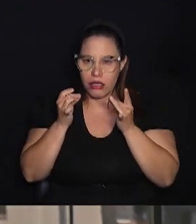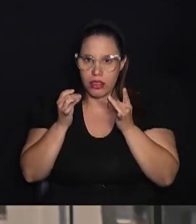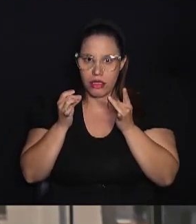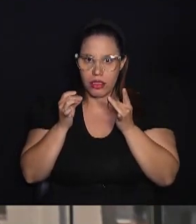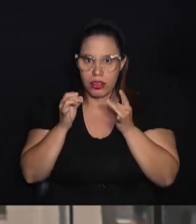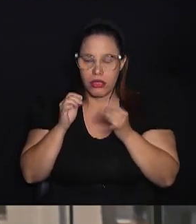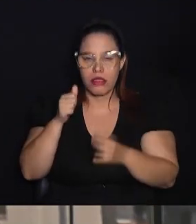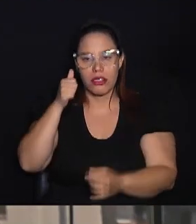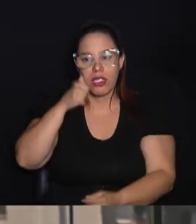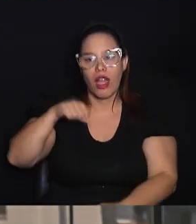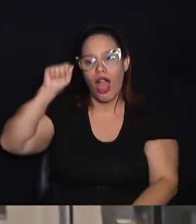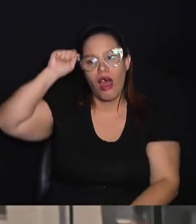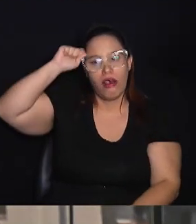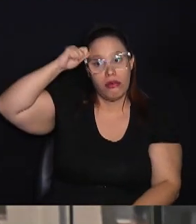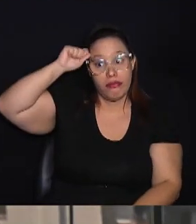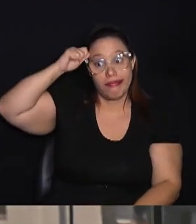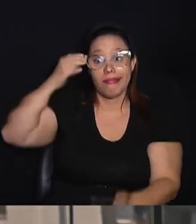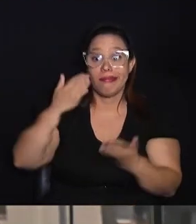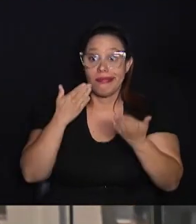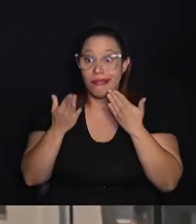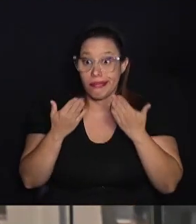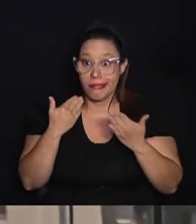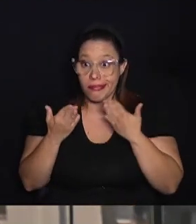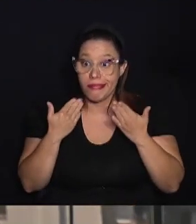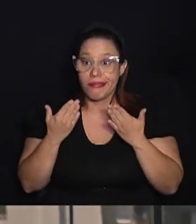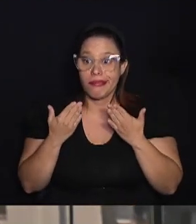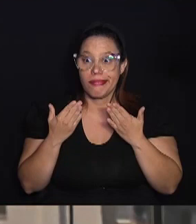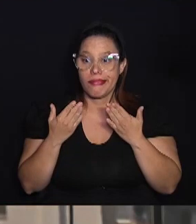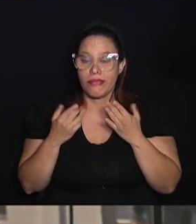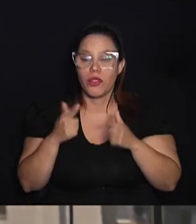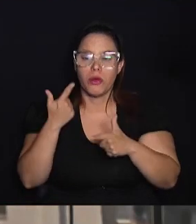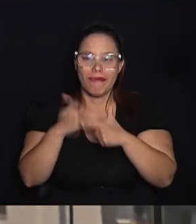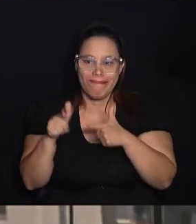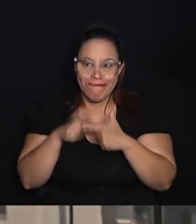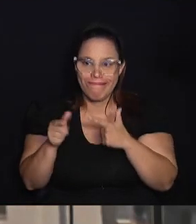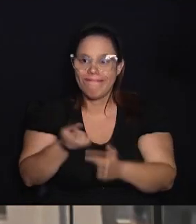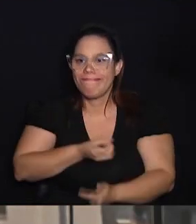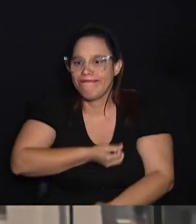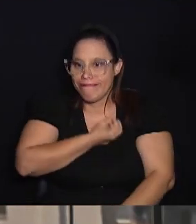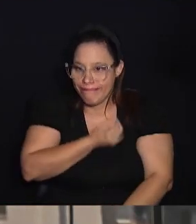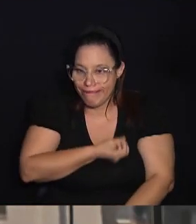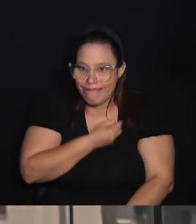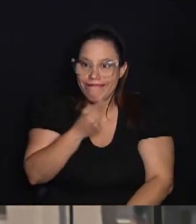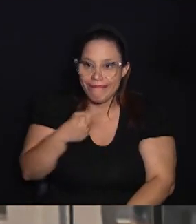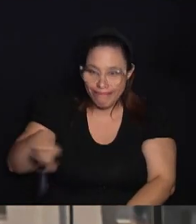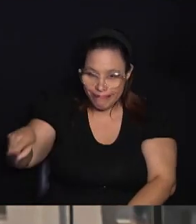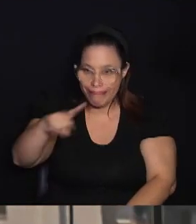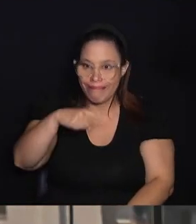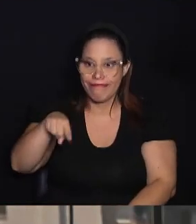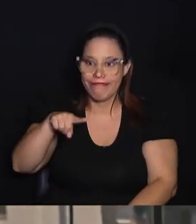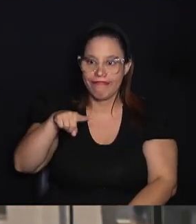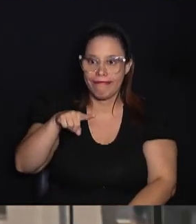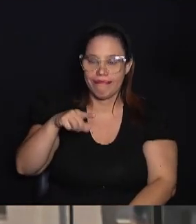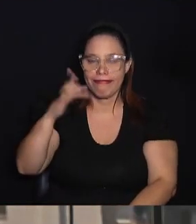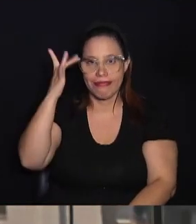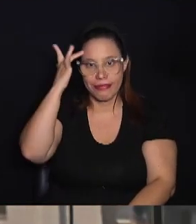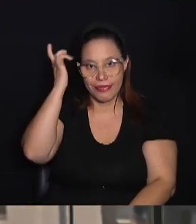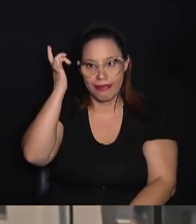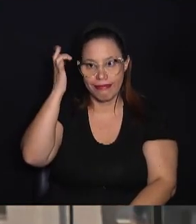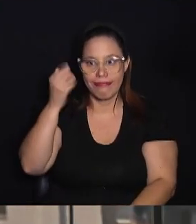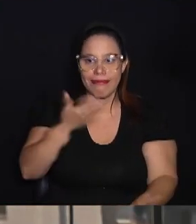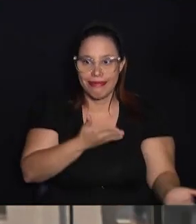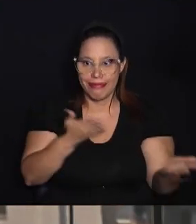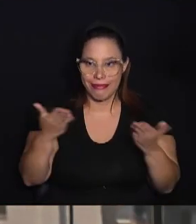das mulheres negras e debater também sobre os problemas vivenciados por elas né E amanhã tudo isso para você